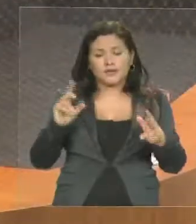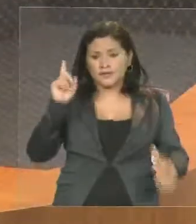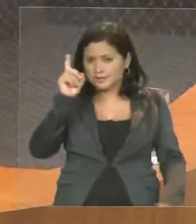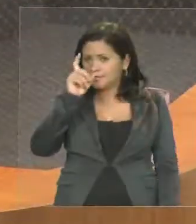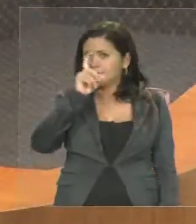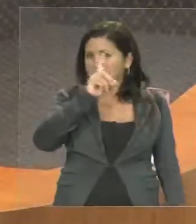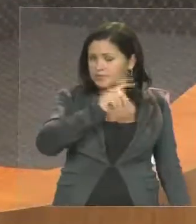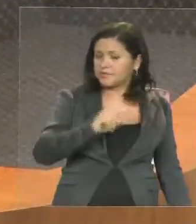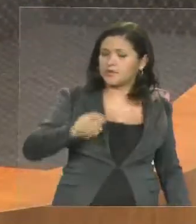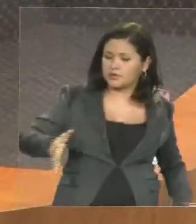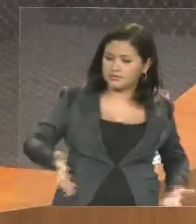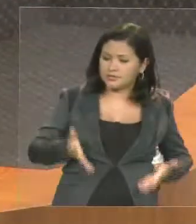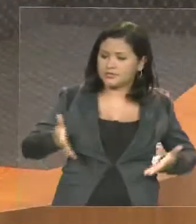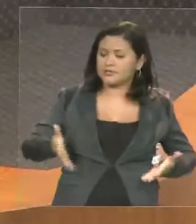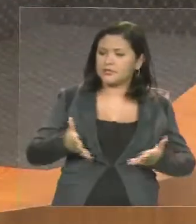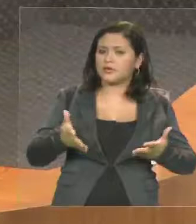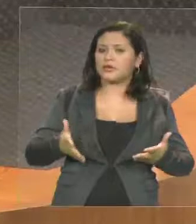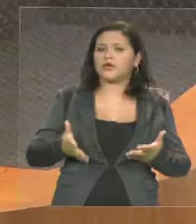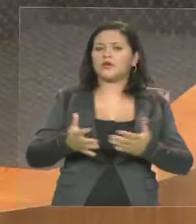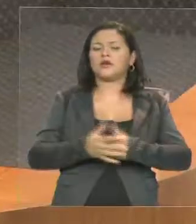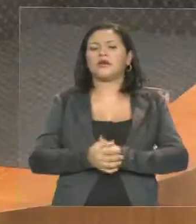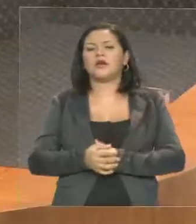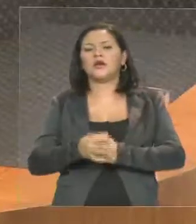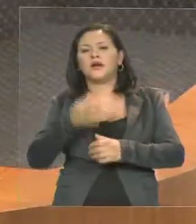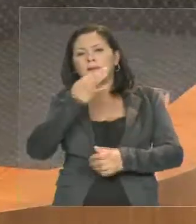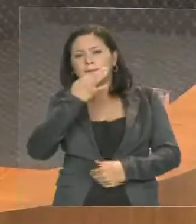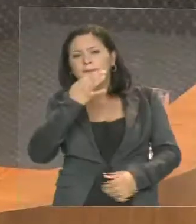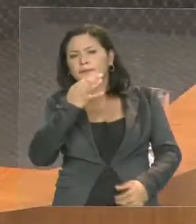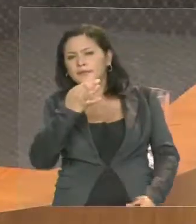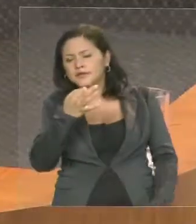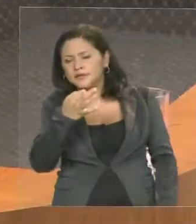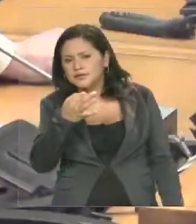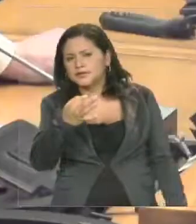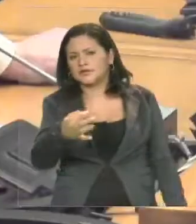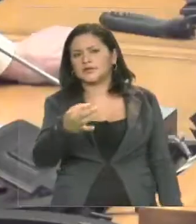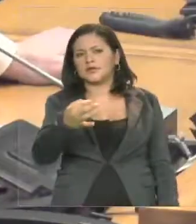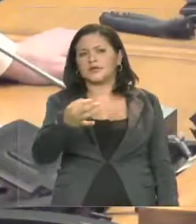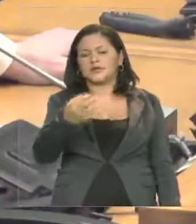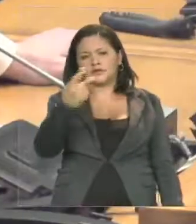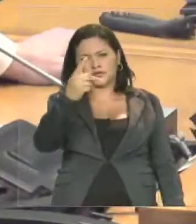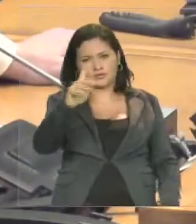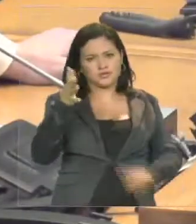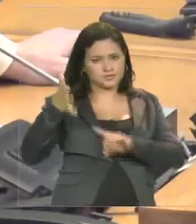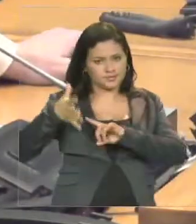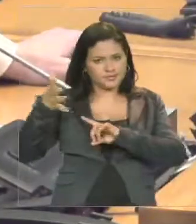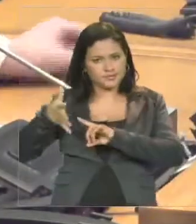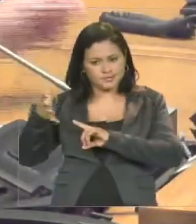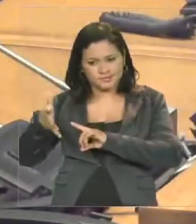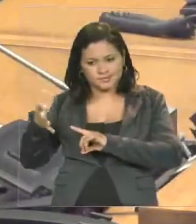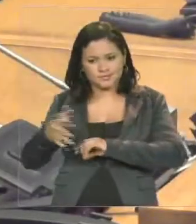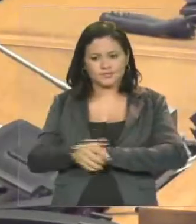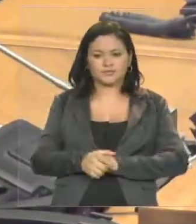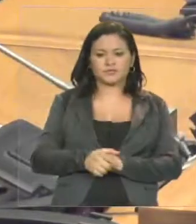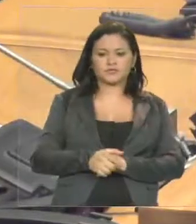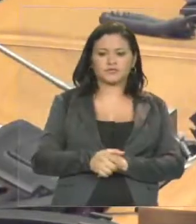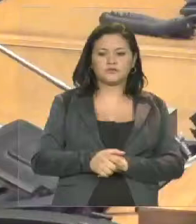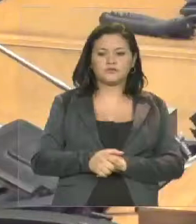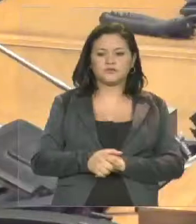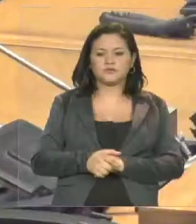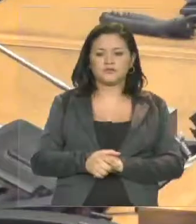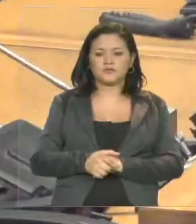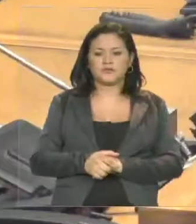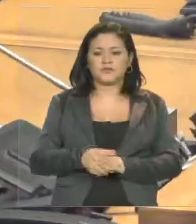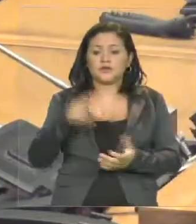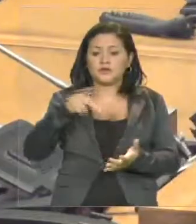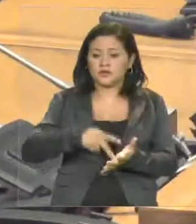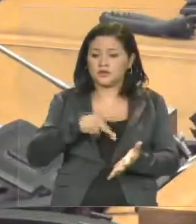a partilhá-lo em seu sempre coerente pronunciamento. Realmente, a cada